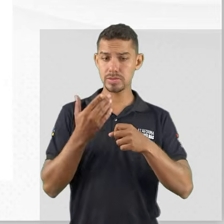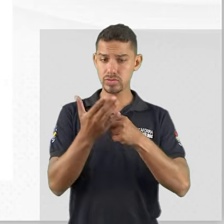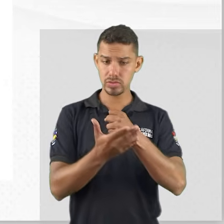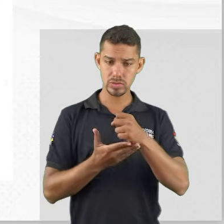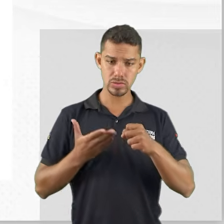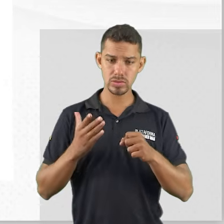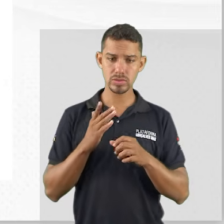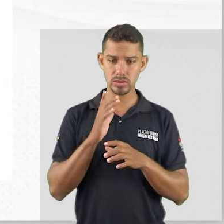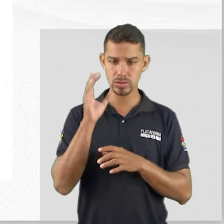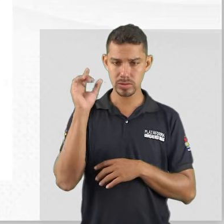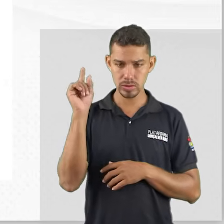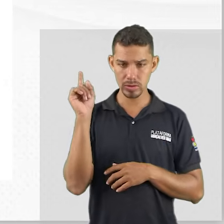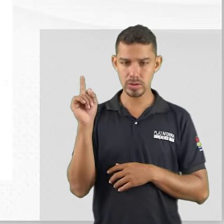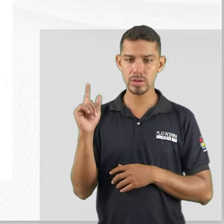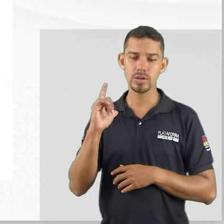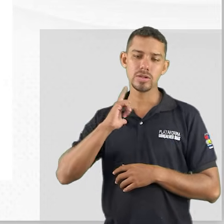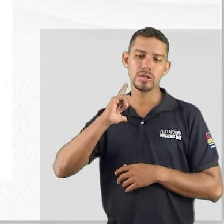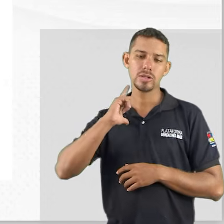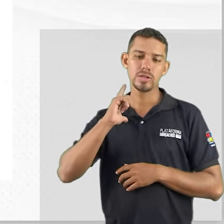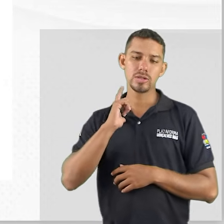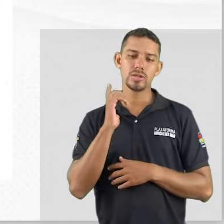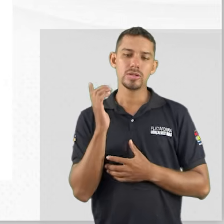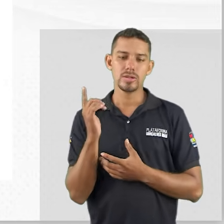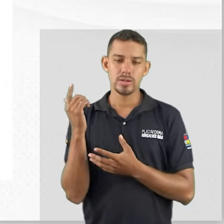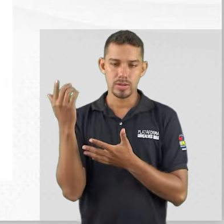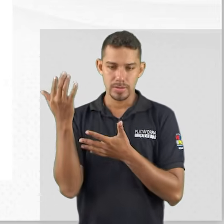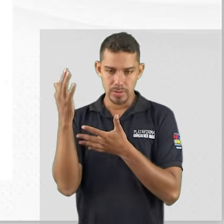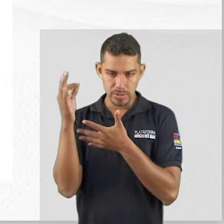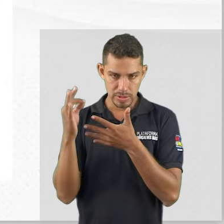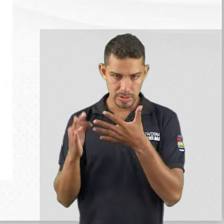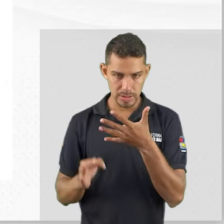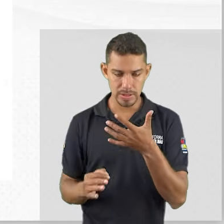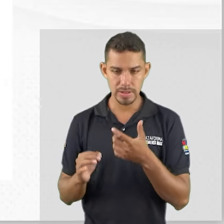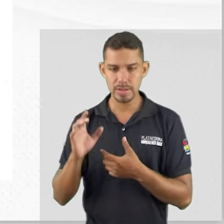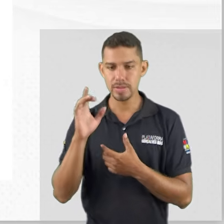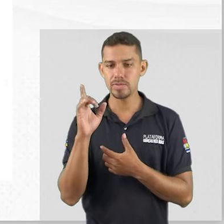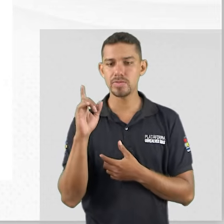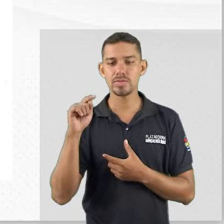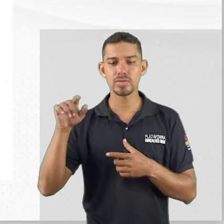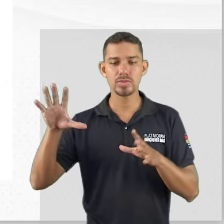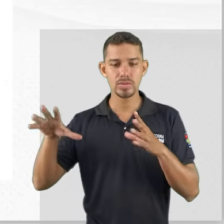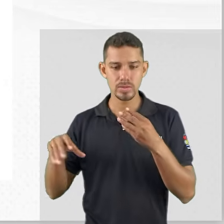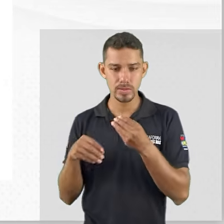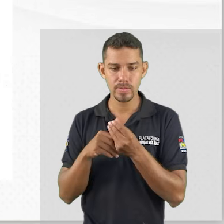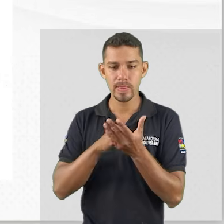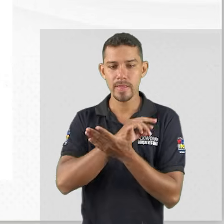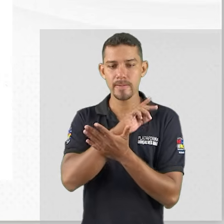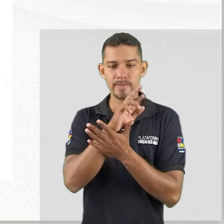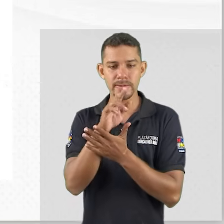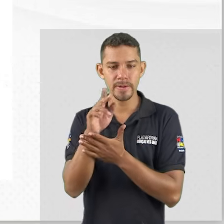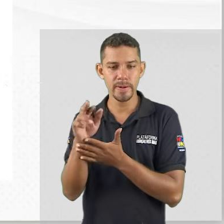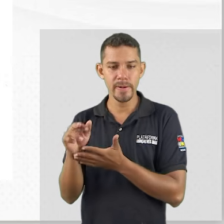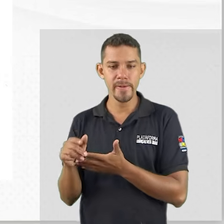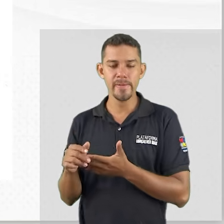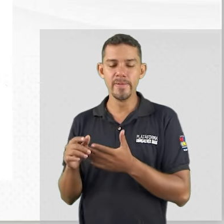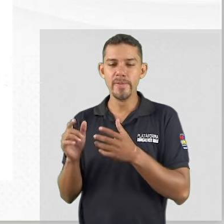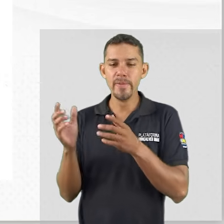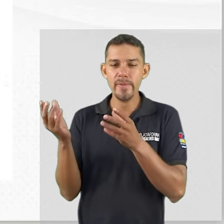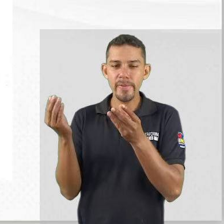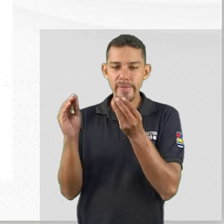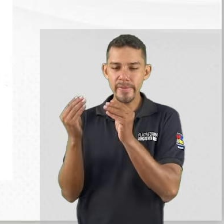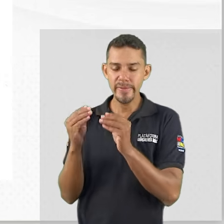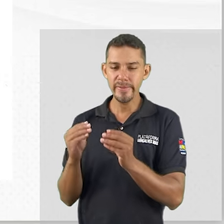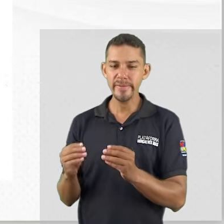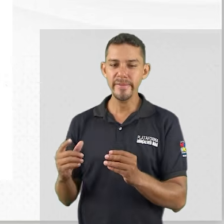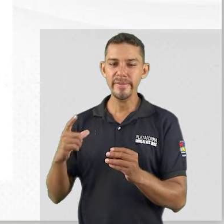né, de formação do material genético, é a unidade de formação do material genético. Então, a junção de vários daqueles nucleotídeos forma,